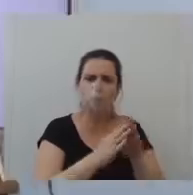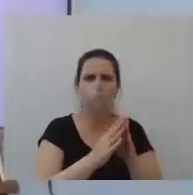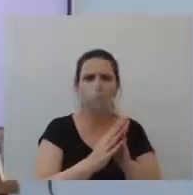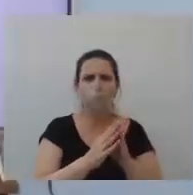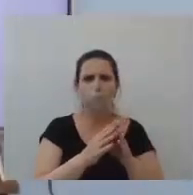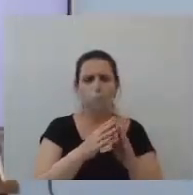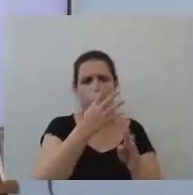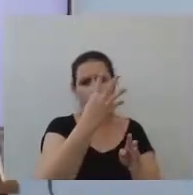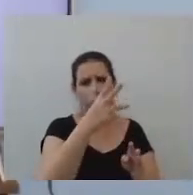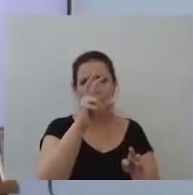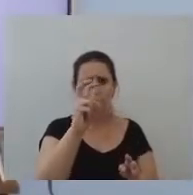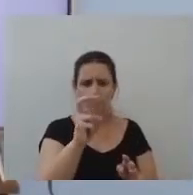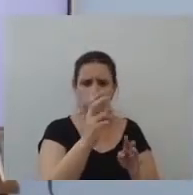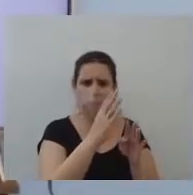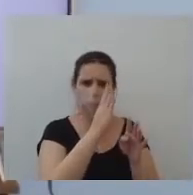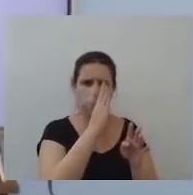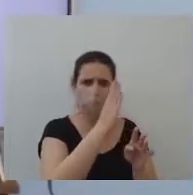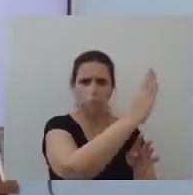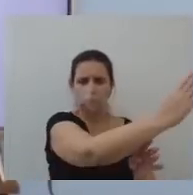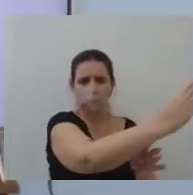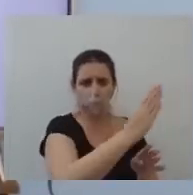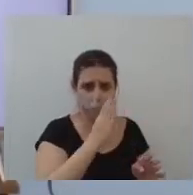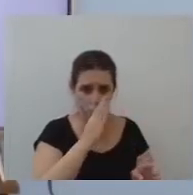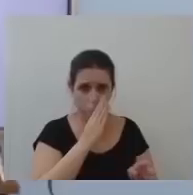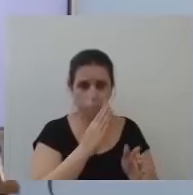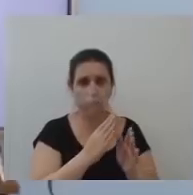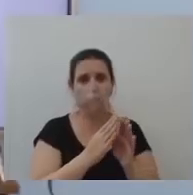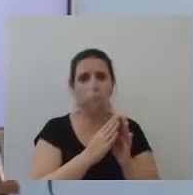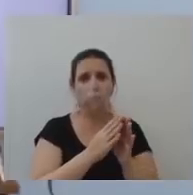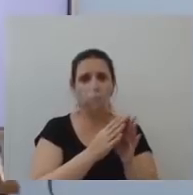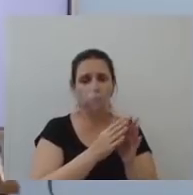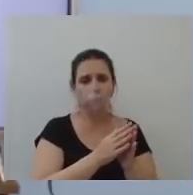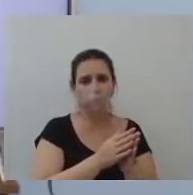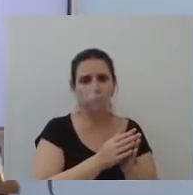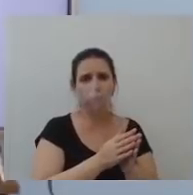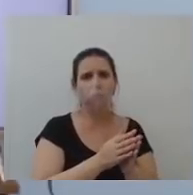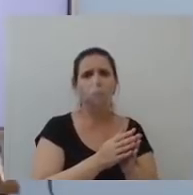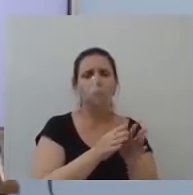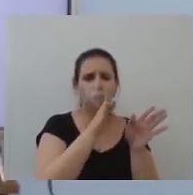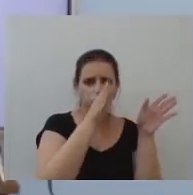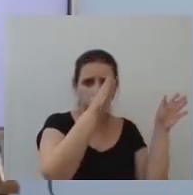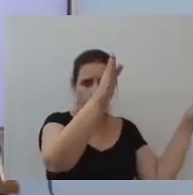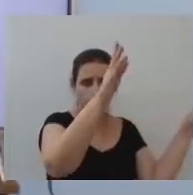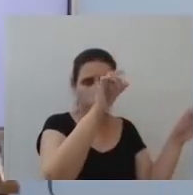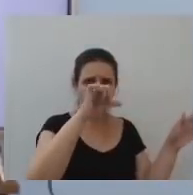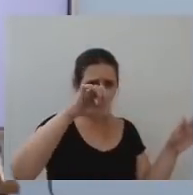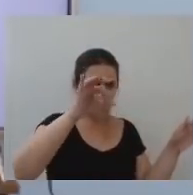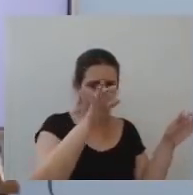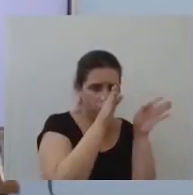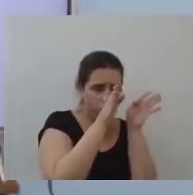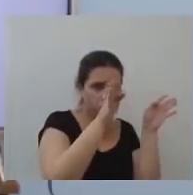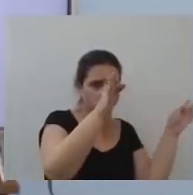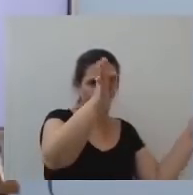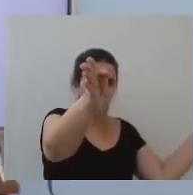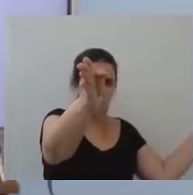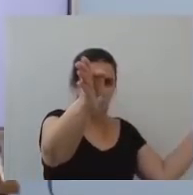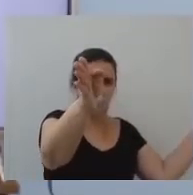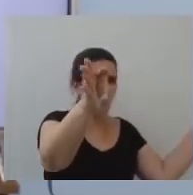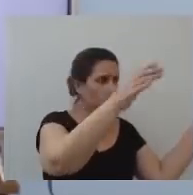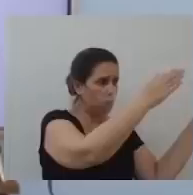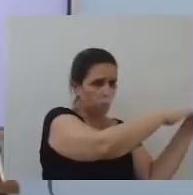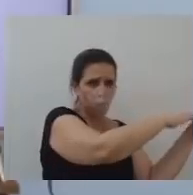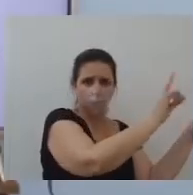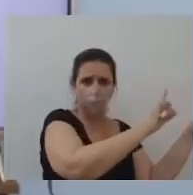de 45 graus. Observe que a gente tem um ângulo de 90 graus, ou seja, ele não vai estar posicionado